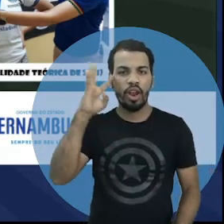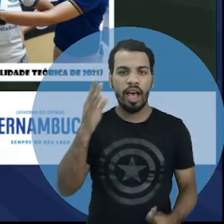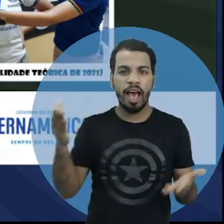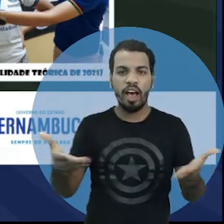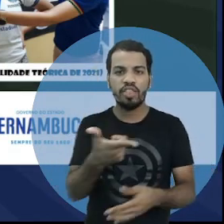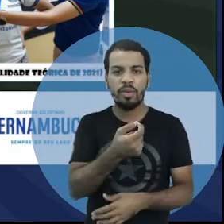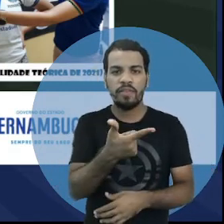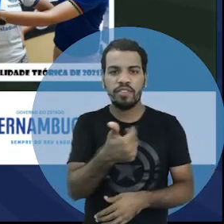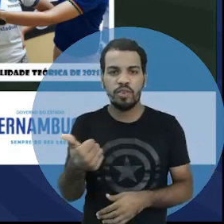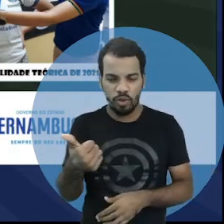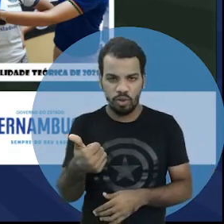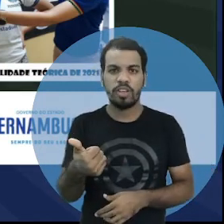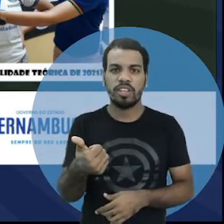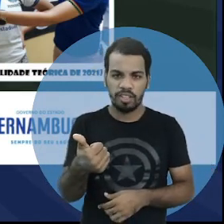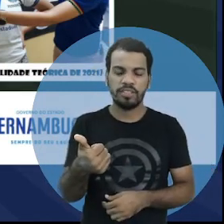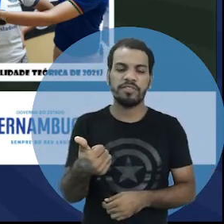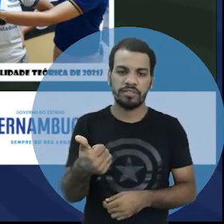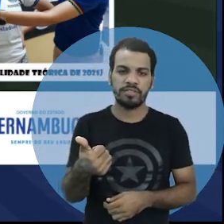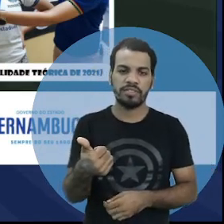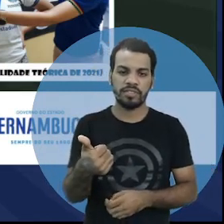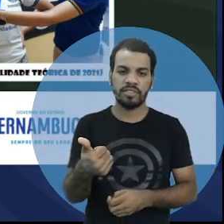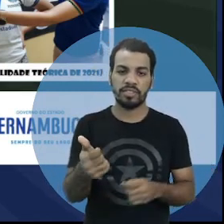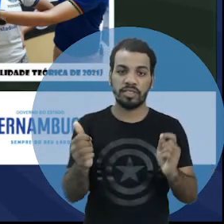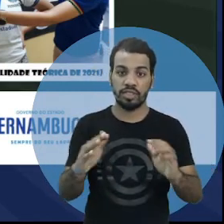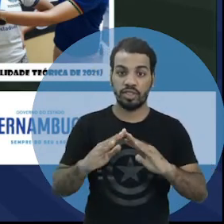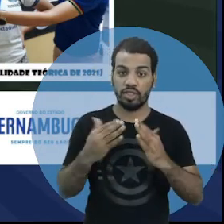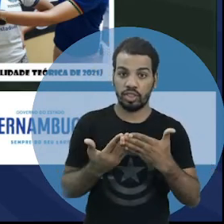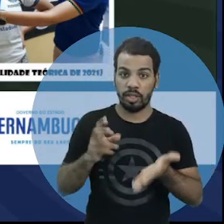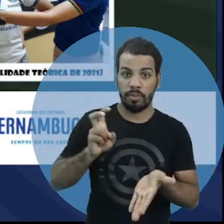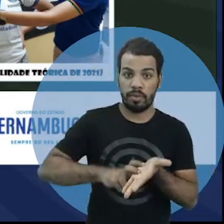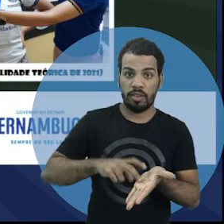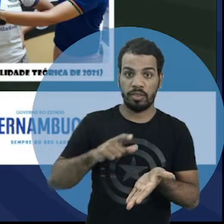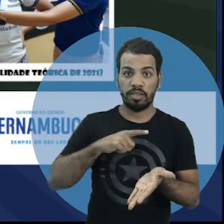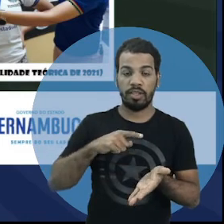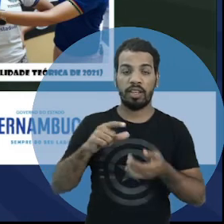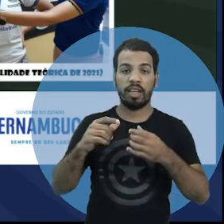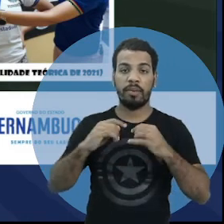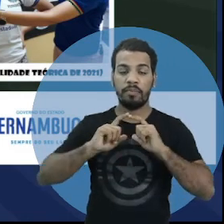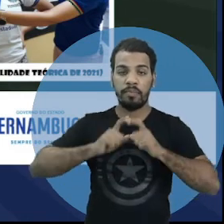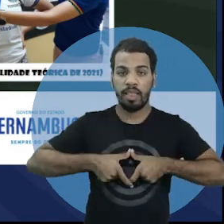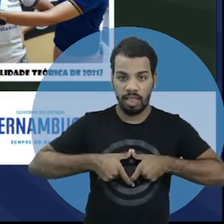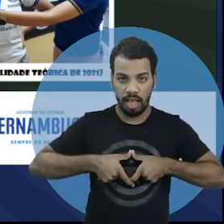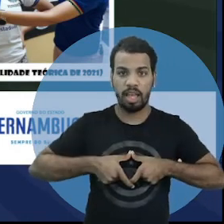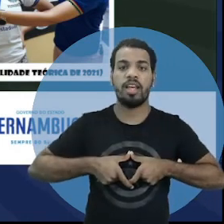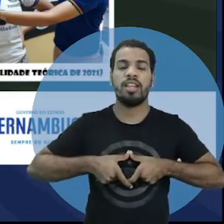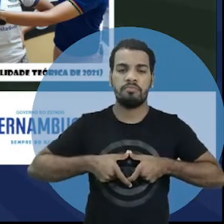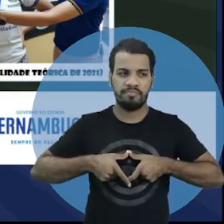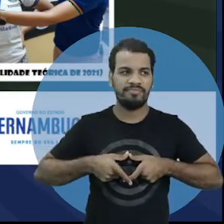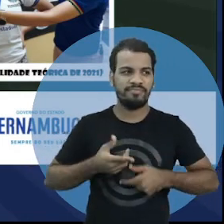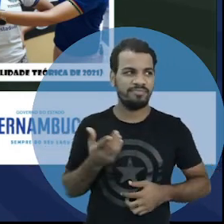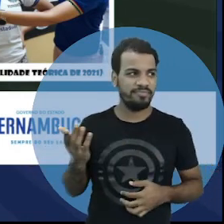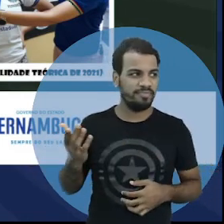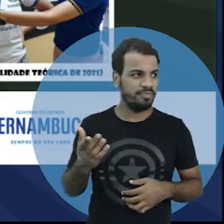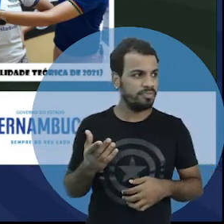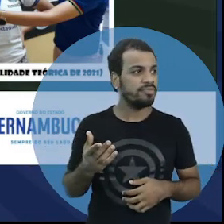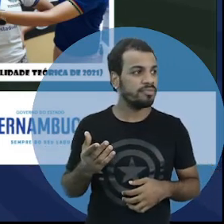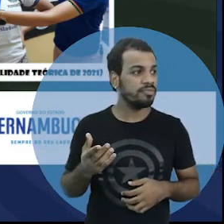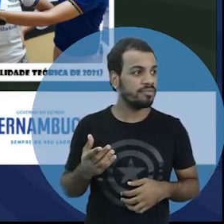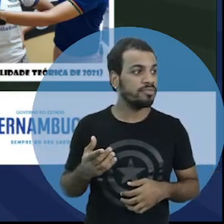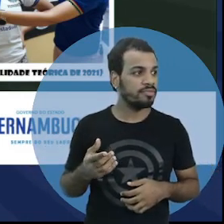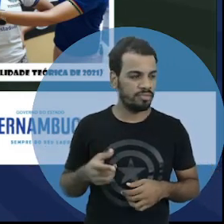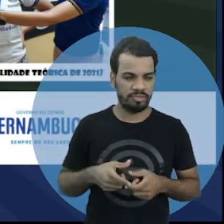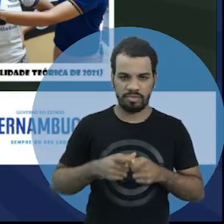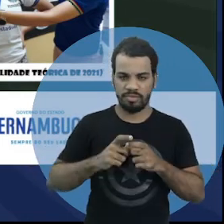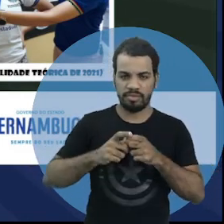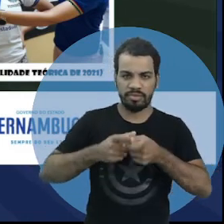de 2021. Acabou de chegar na escola pela manhã a medalha aí da jovem desse ano que ganhou,